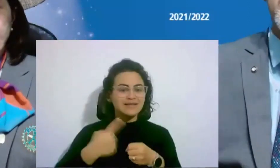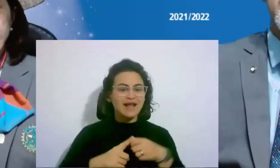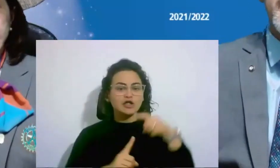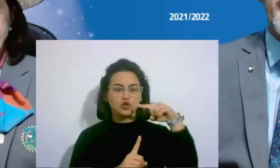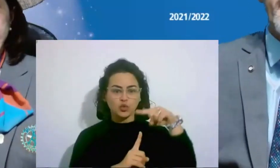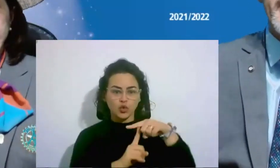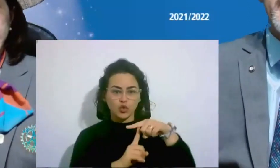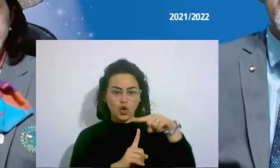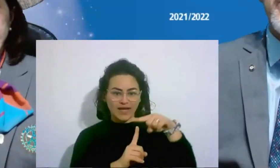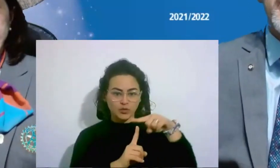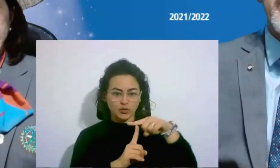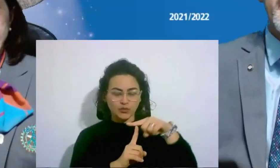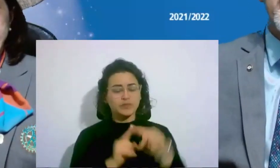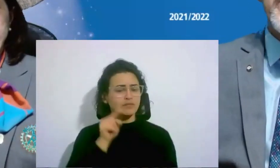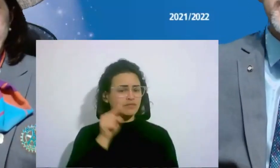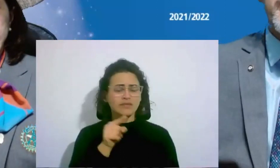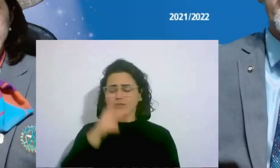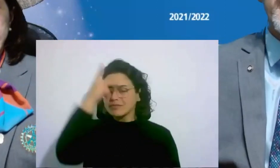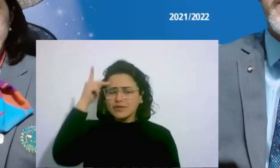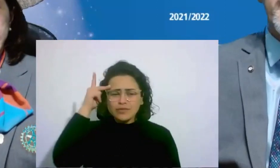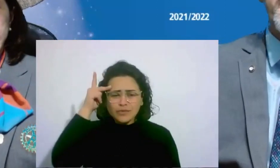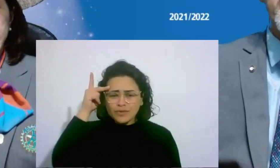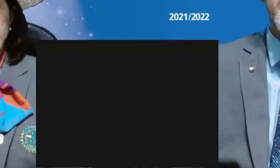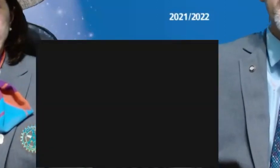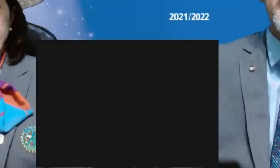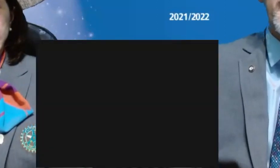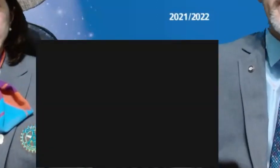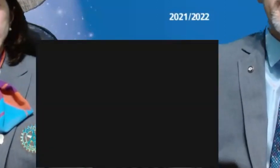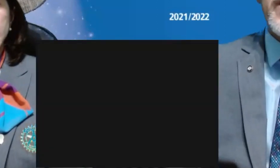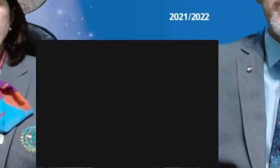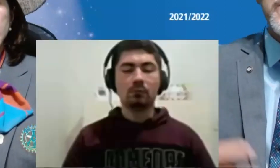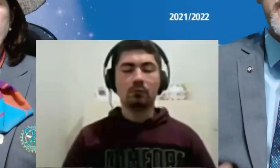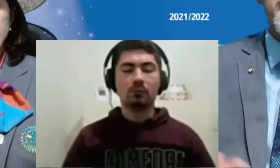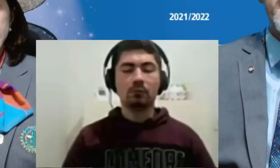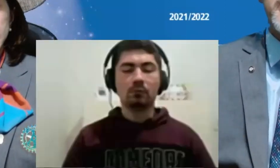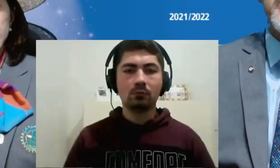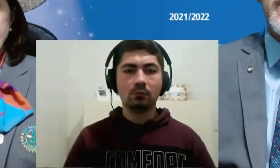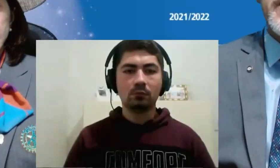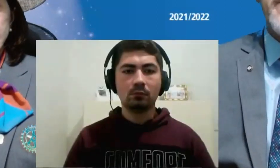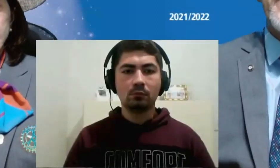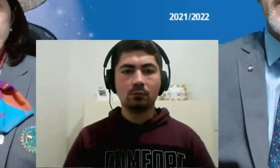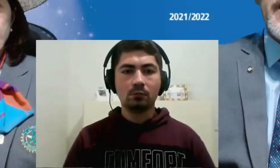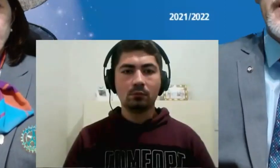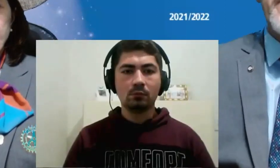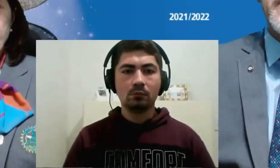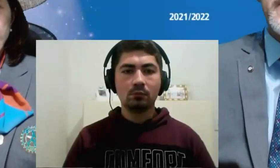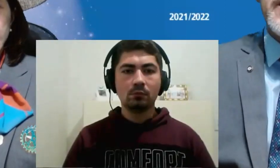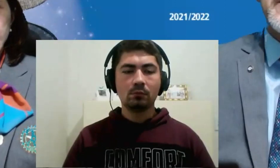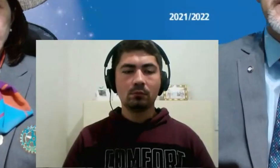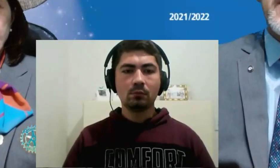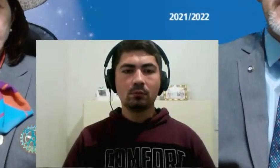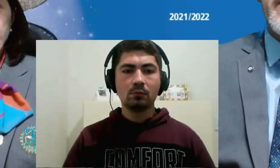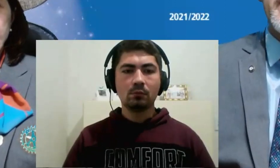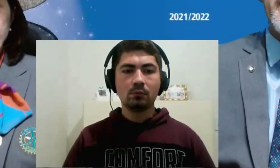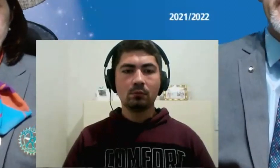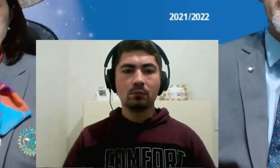que a gente aprendeu, conheceu há pouco tempo e aprendeu a gostar. Uma pessoa empenhada, parceira, e